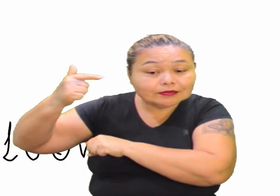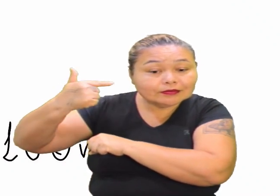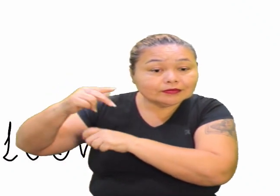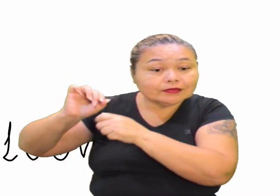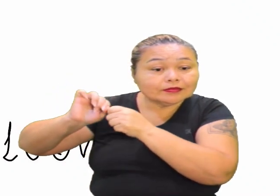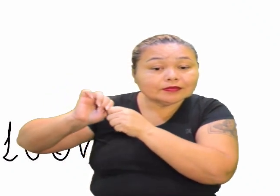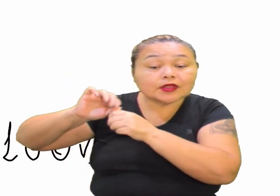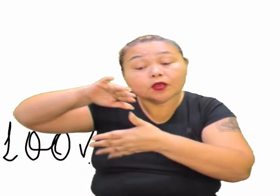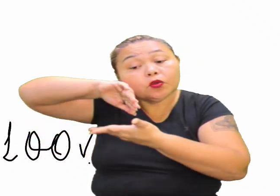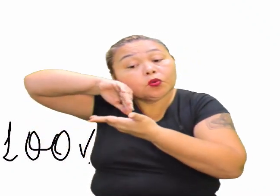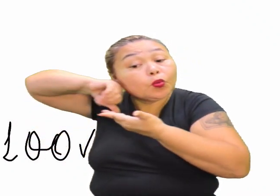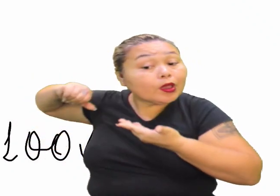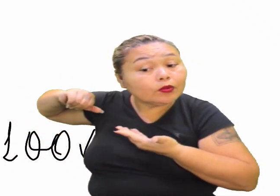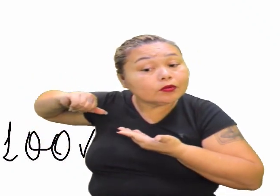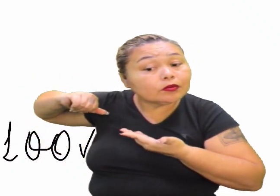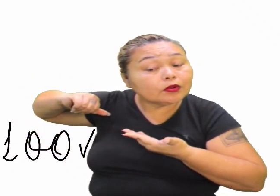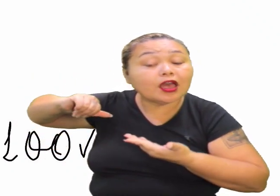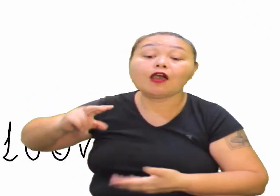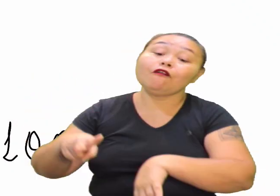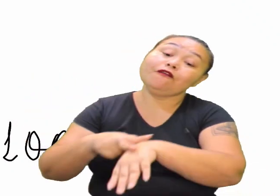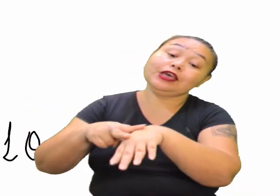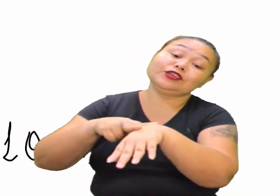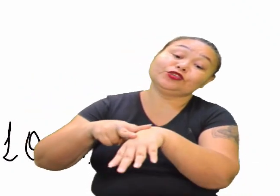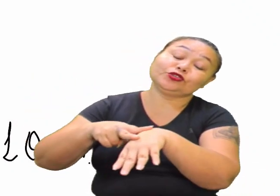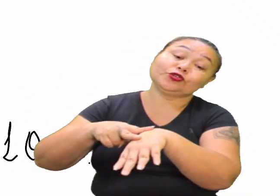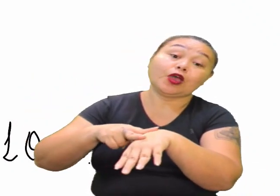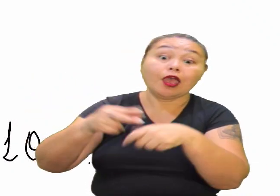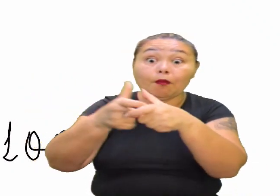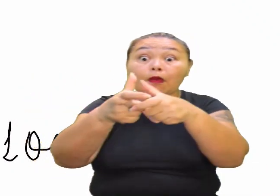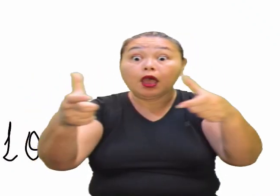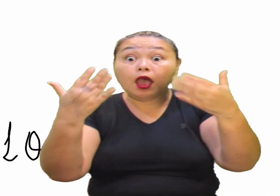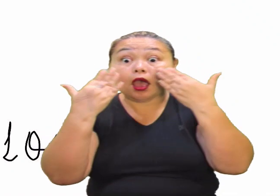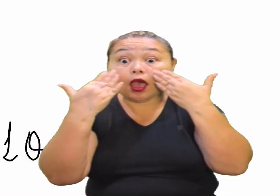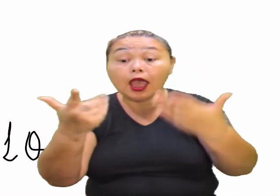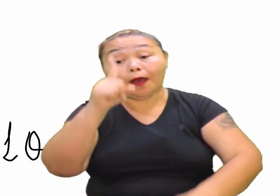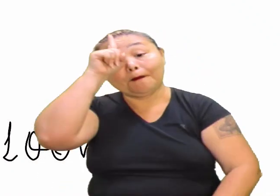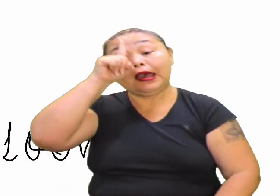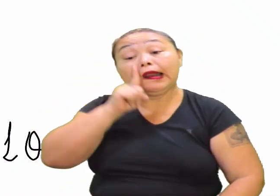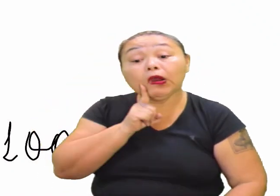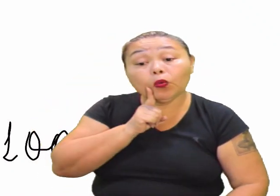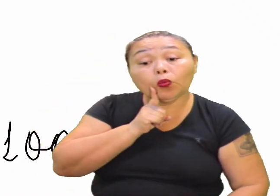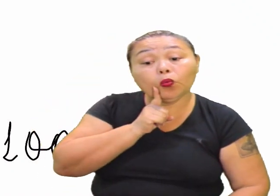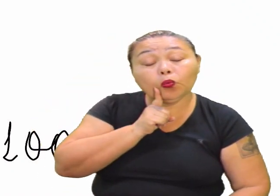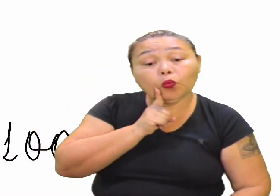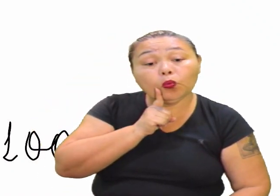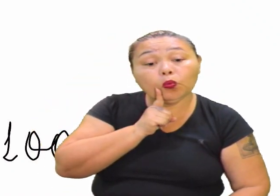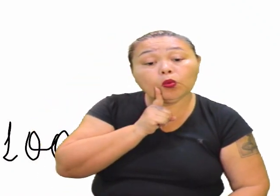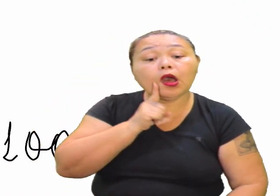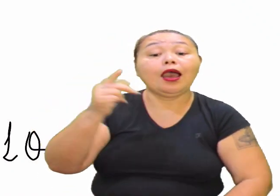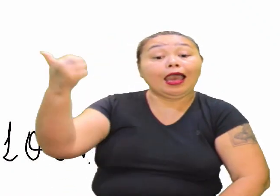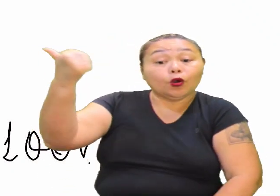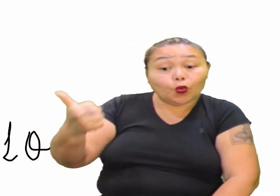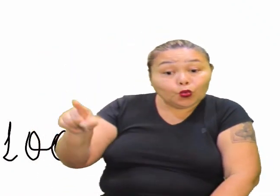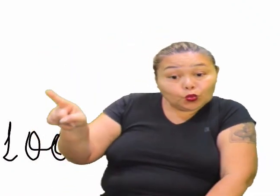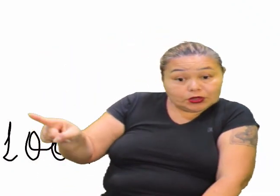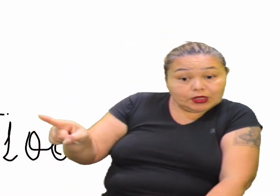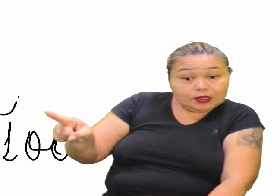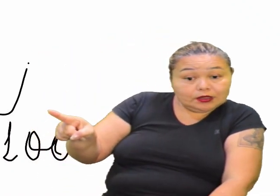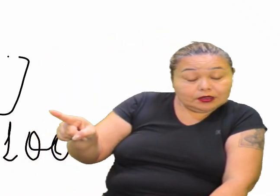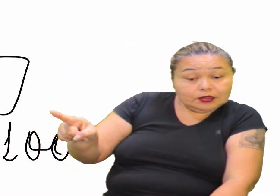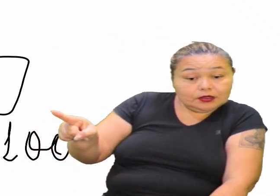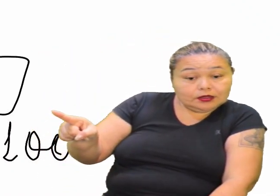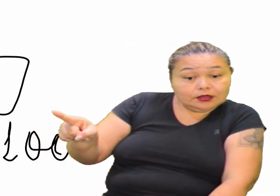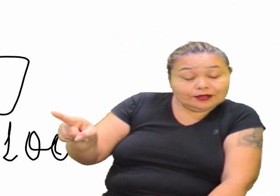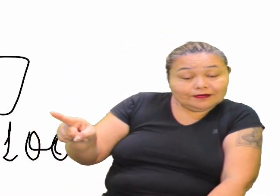Quem foi suprimido? Verde. Quem prevaleceu? Amarelo. Já na segunda,